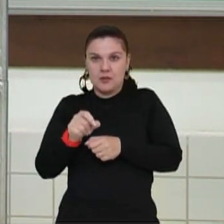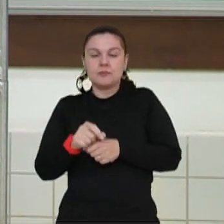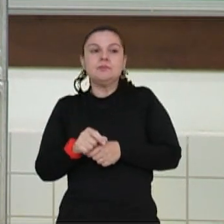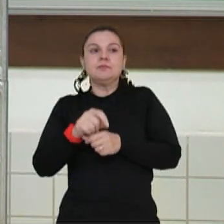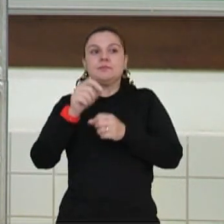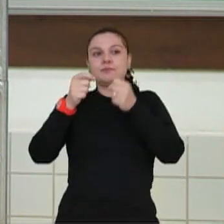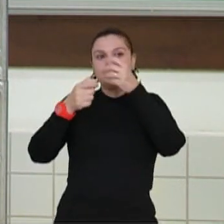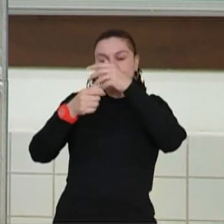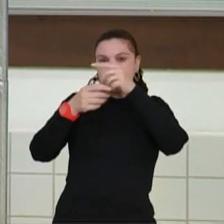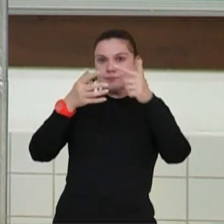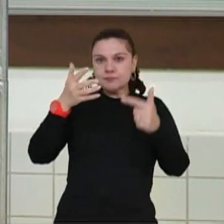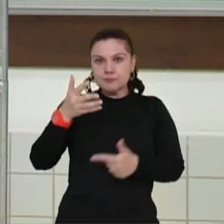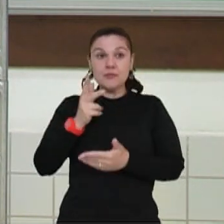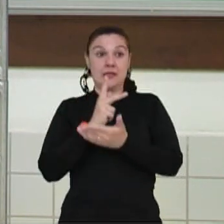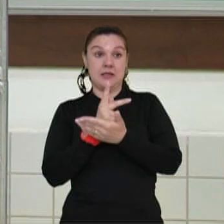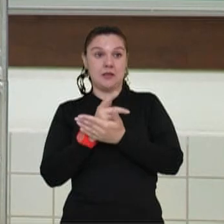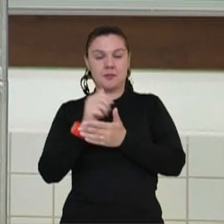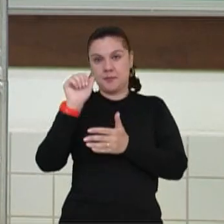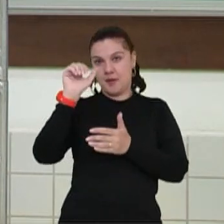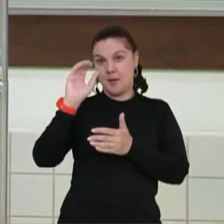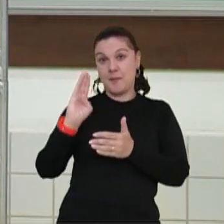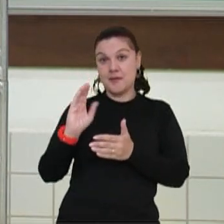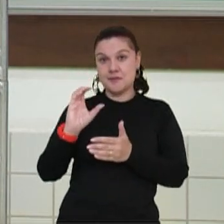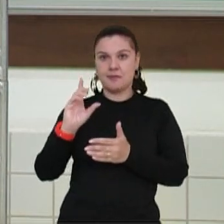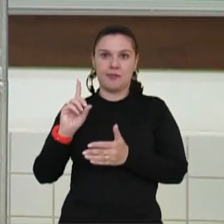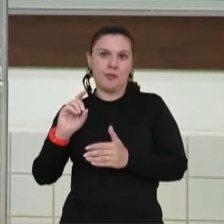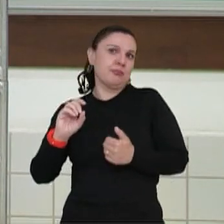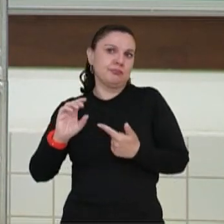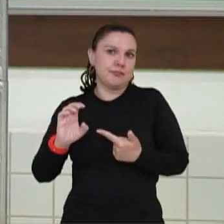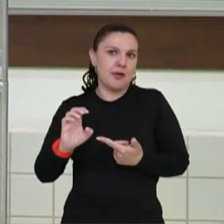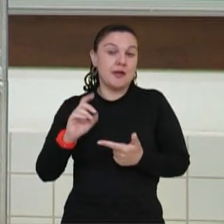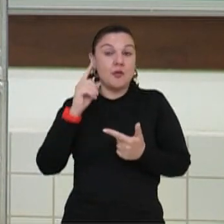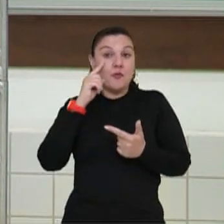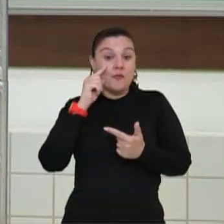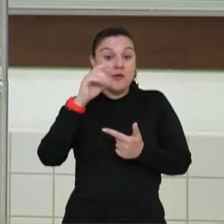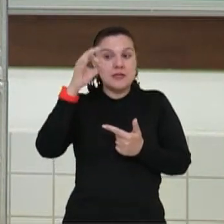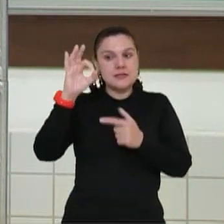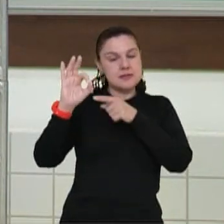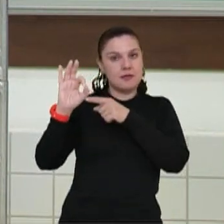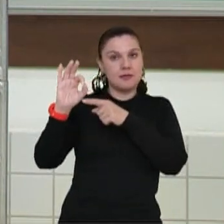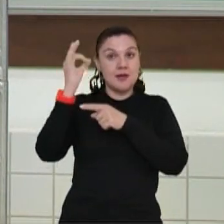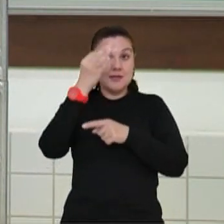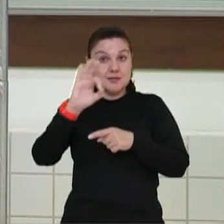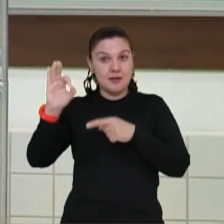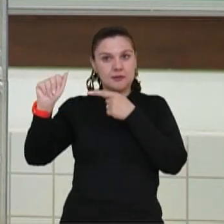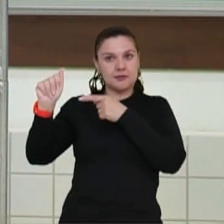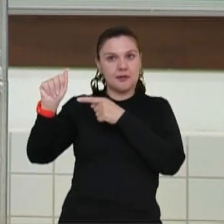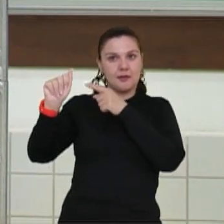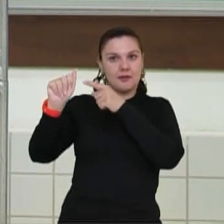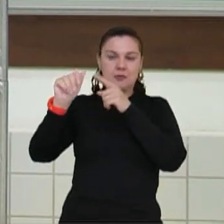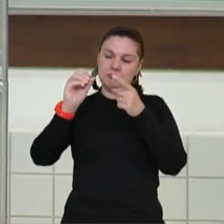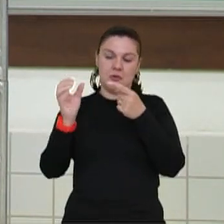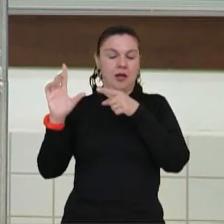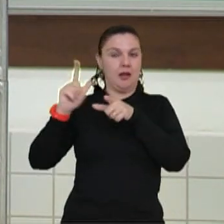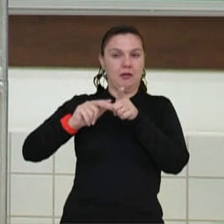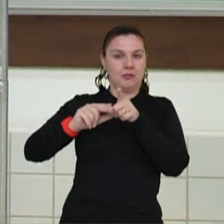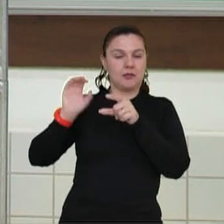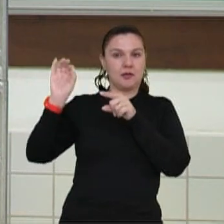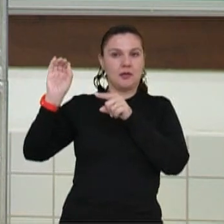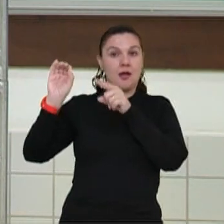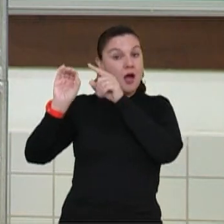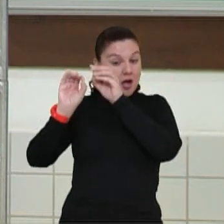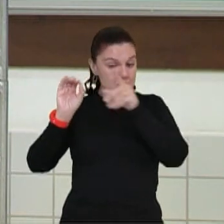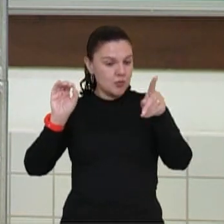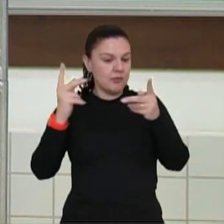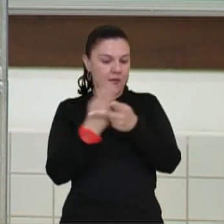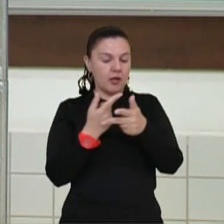fazem várias, porque as nossas atividades são assim, lembre de olhar a tua certa e ver se as outras as outras realmente estão erradas, para garantir que a que você fez